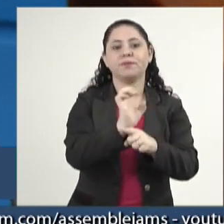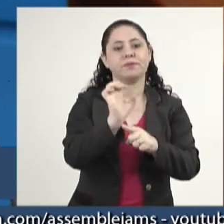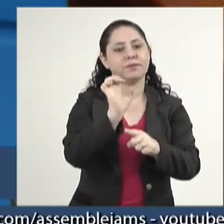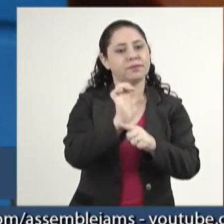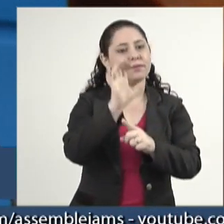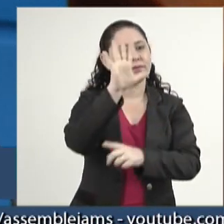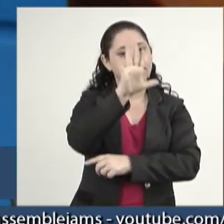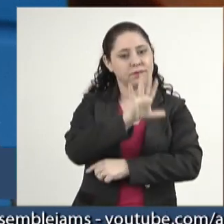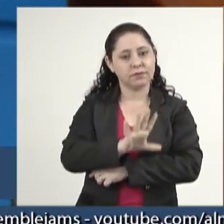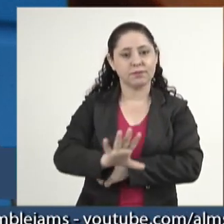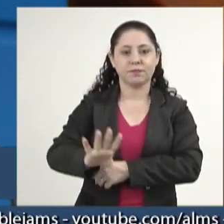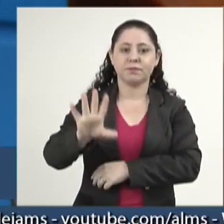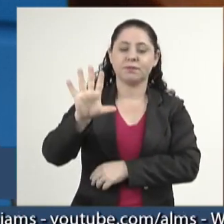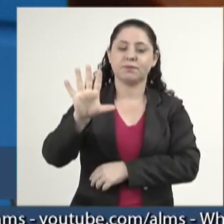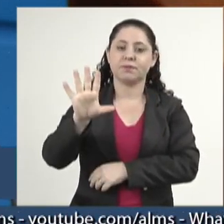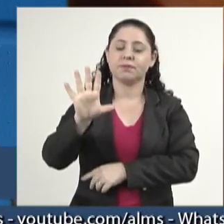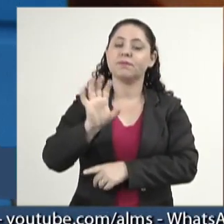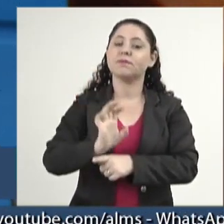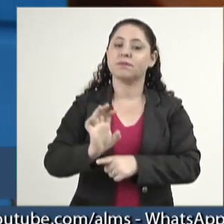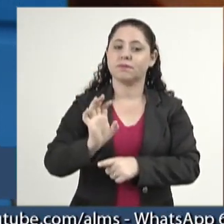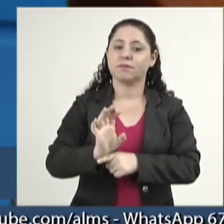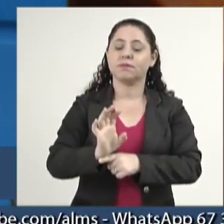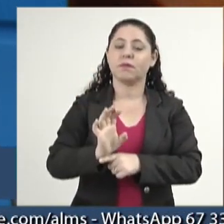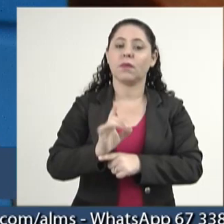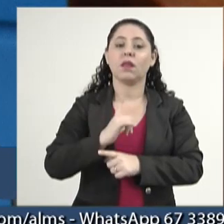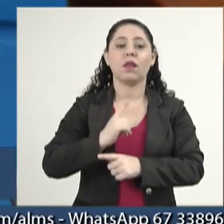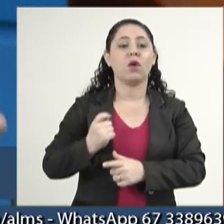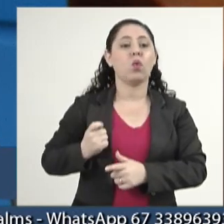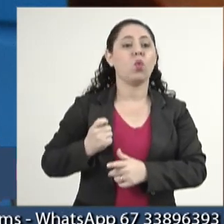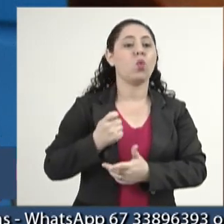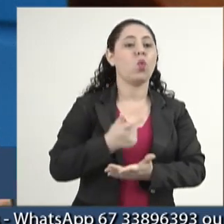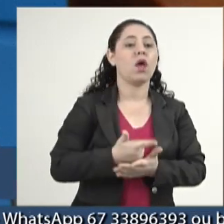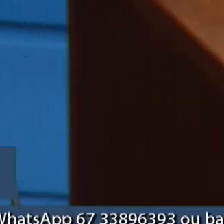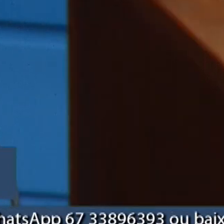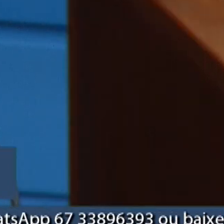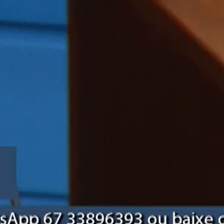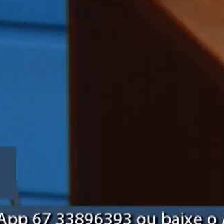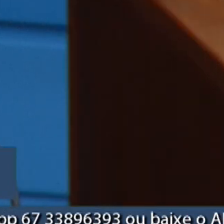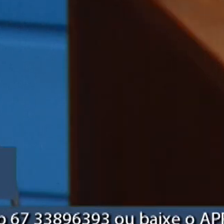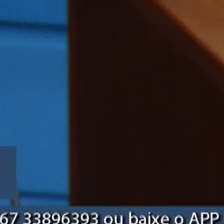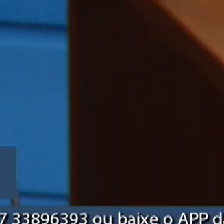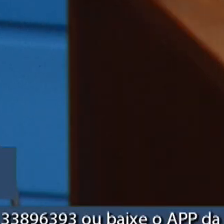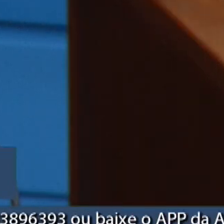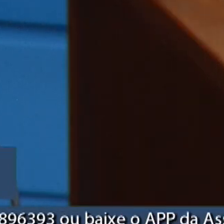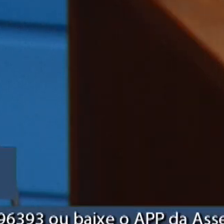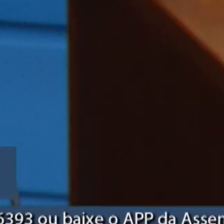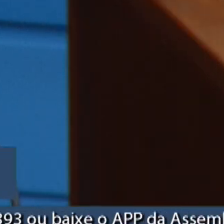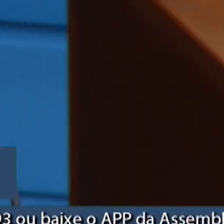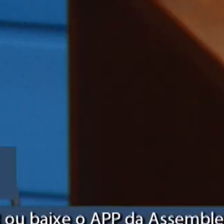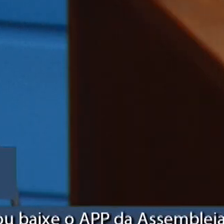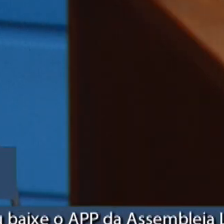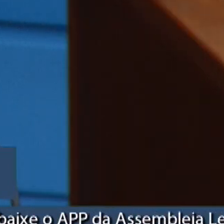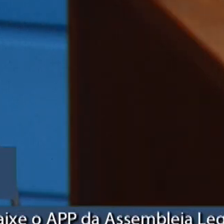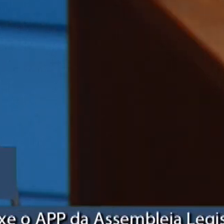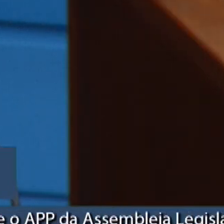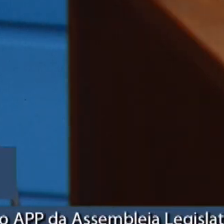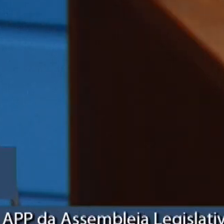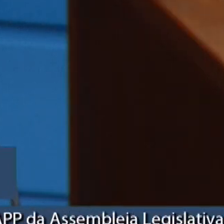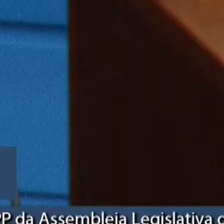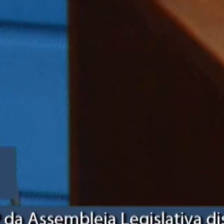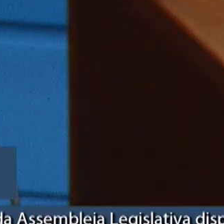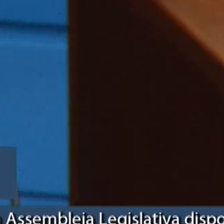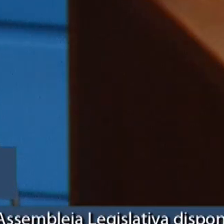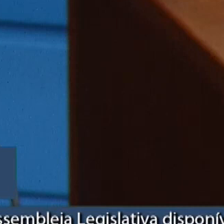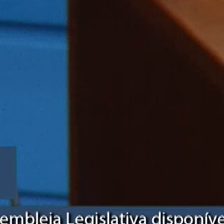entes subnacionais e dos estados, atribuiu a nota máxima de governança e de responsabilidade